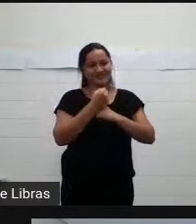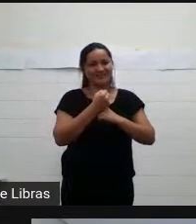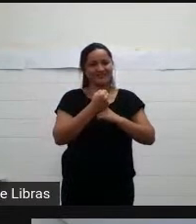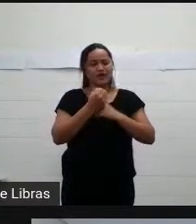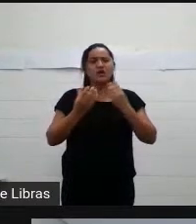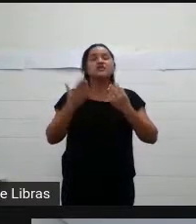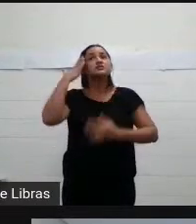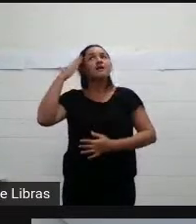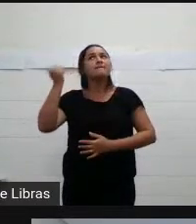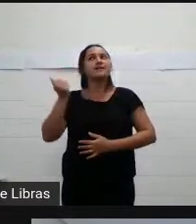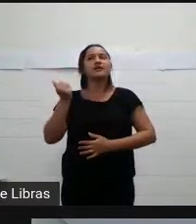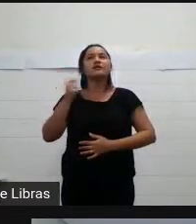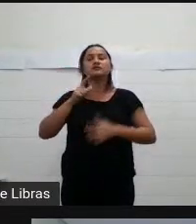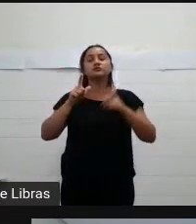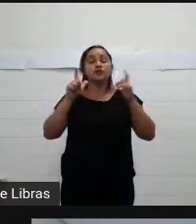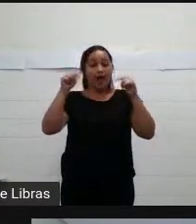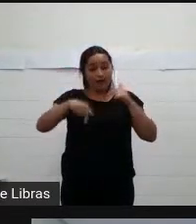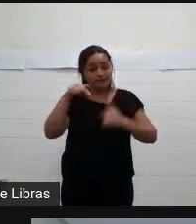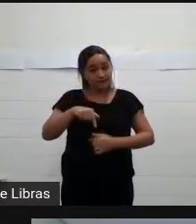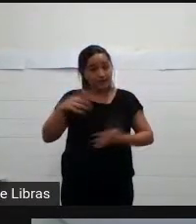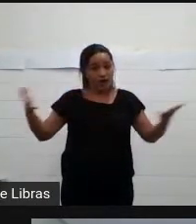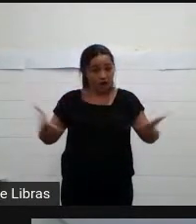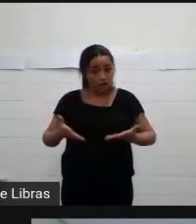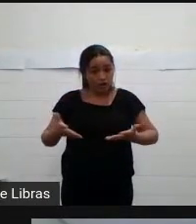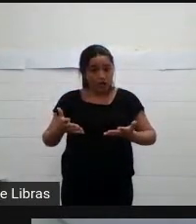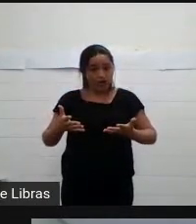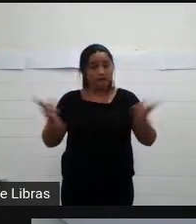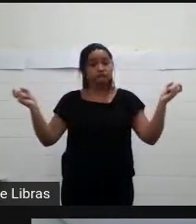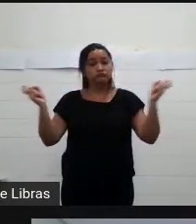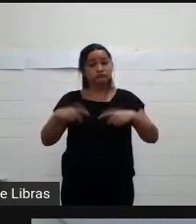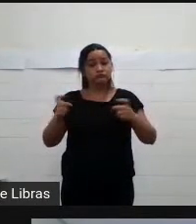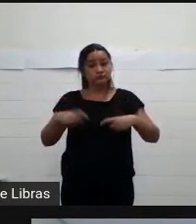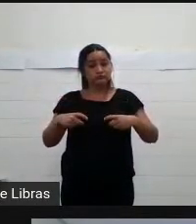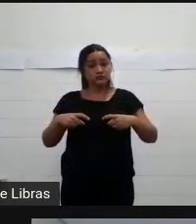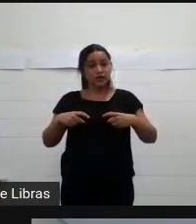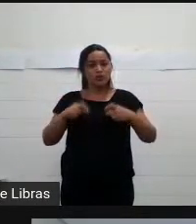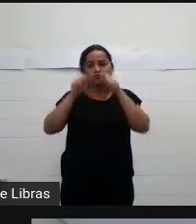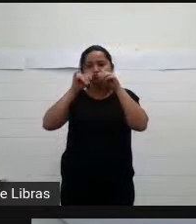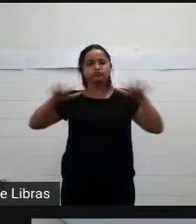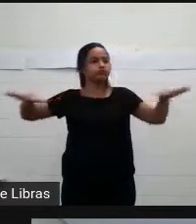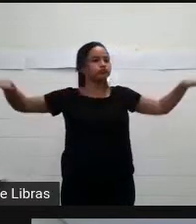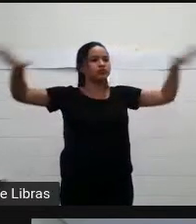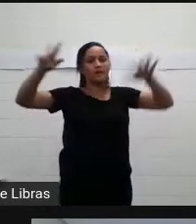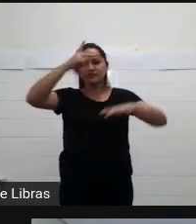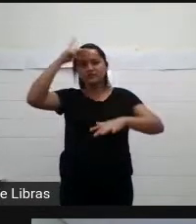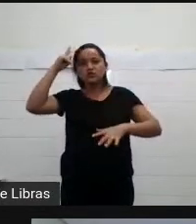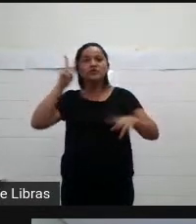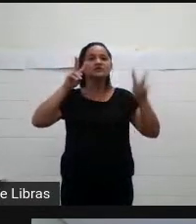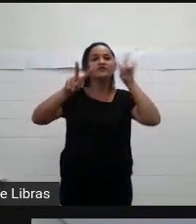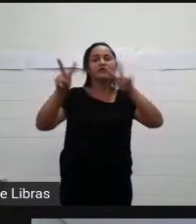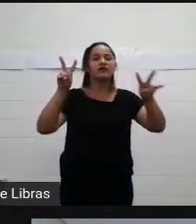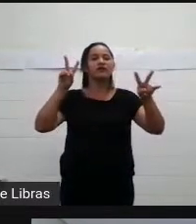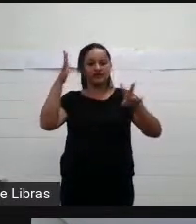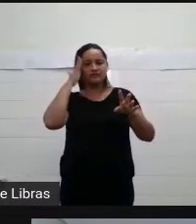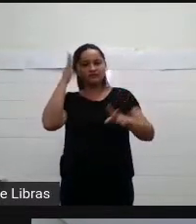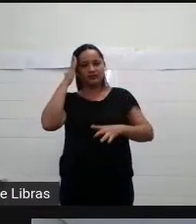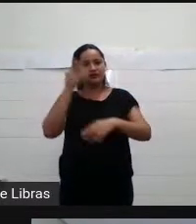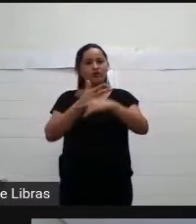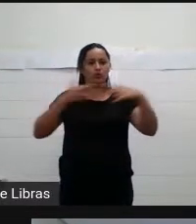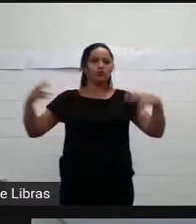maneira, esse espaço permitiu, né, descentrar, né, quem ouviu e, de alguma